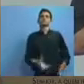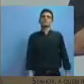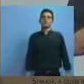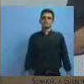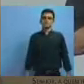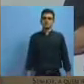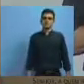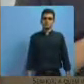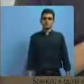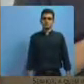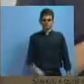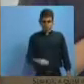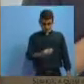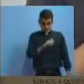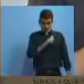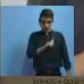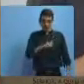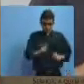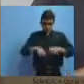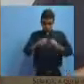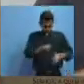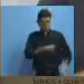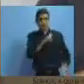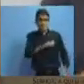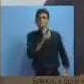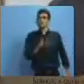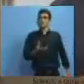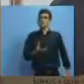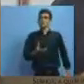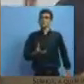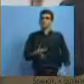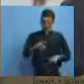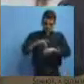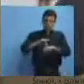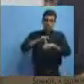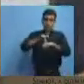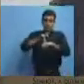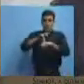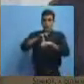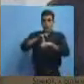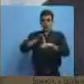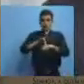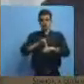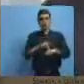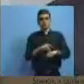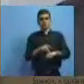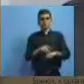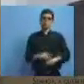nervos, farei crescer carne e estenderei por cima a pele.